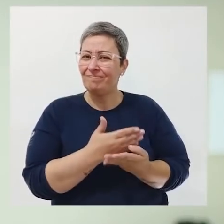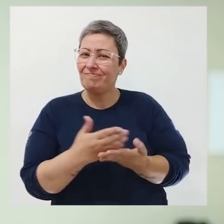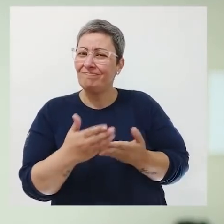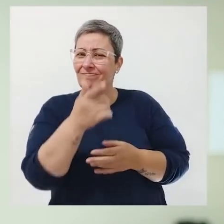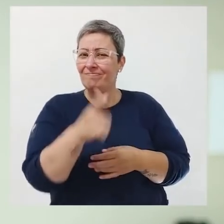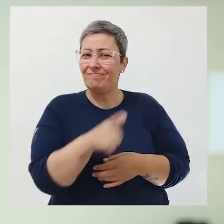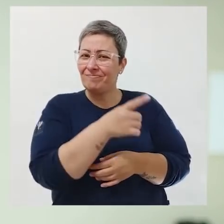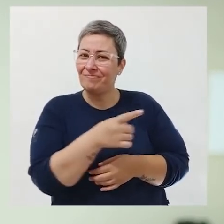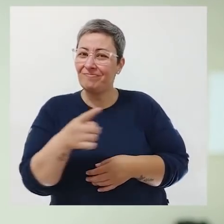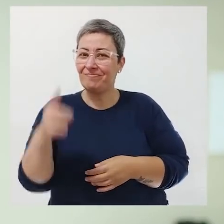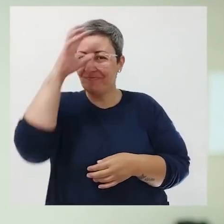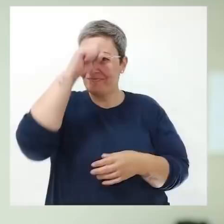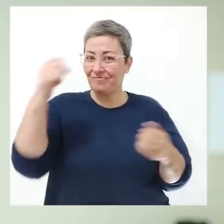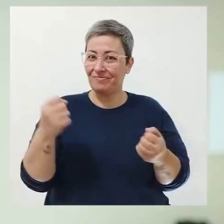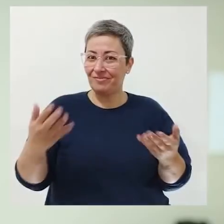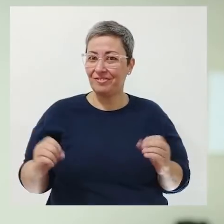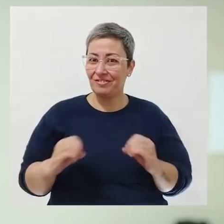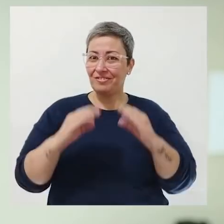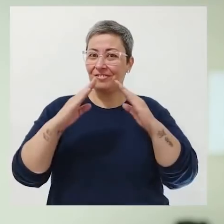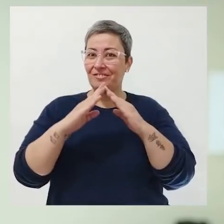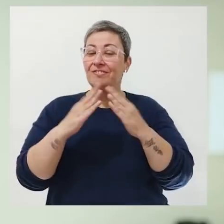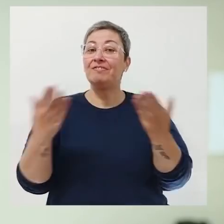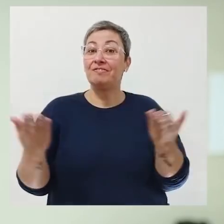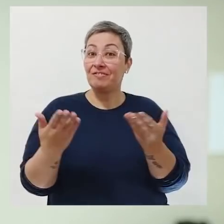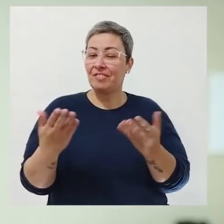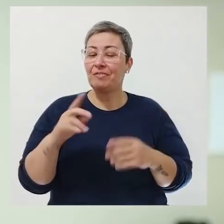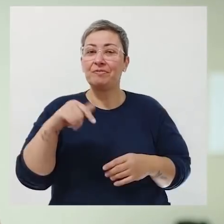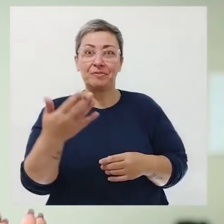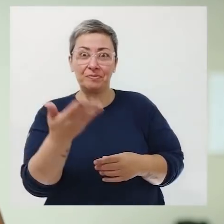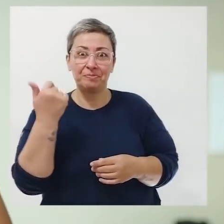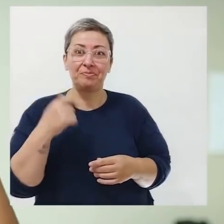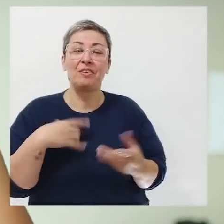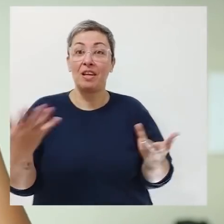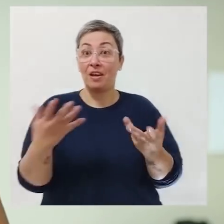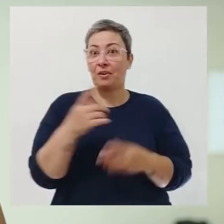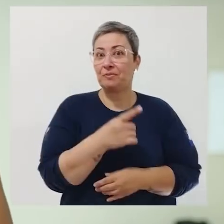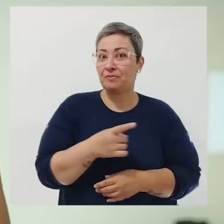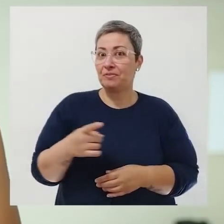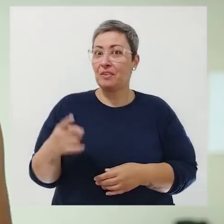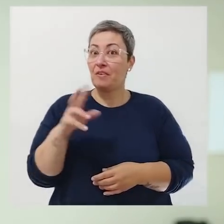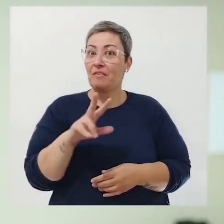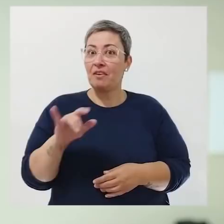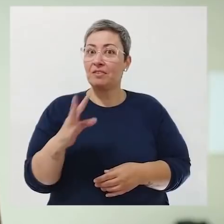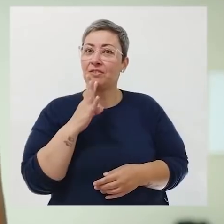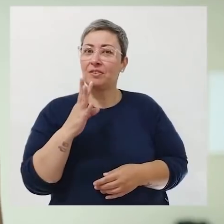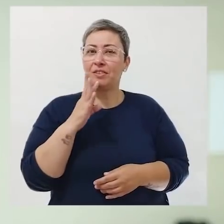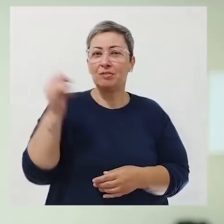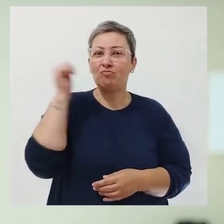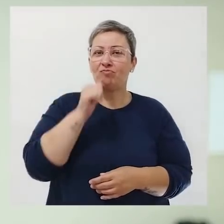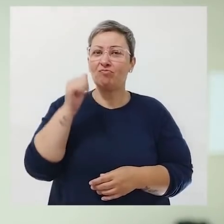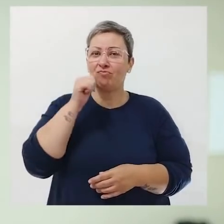começar mais uma semana de aprendizagens aqui no nosso programa? Então vamos lá! Nessa semana vamos conhecer